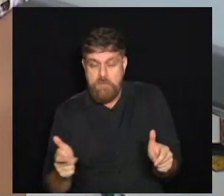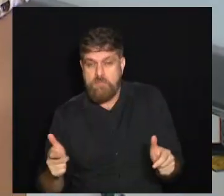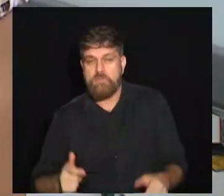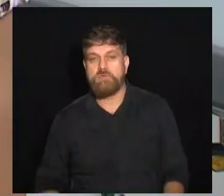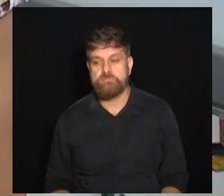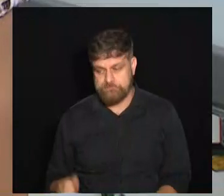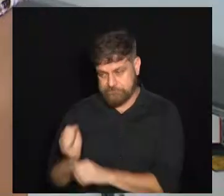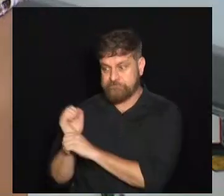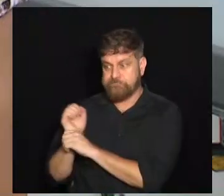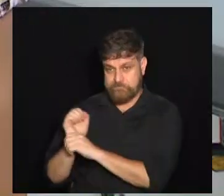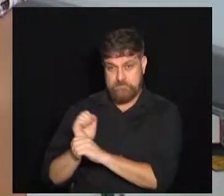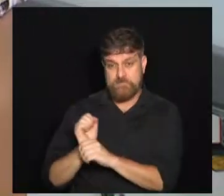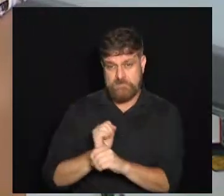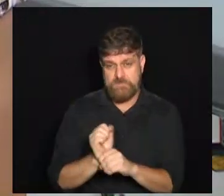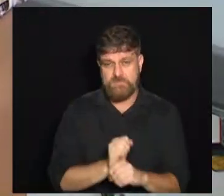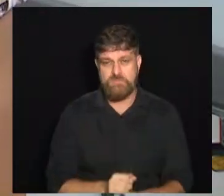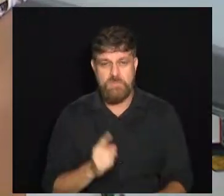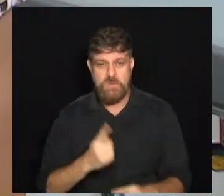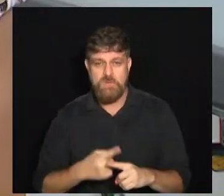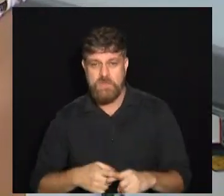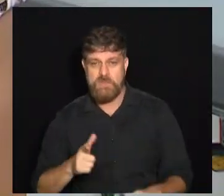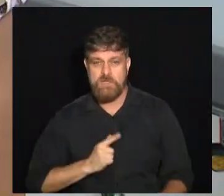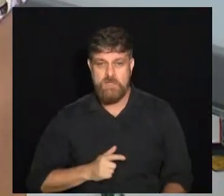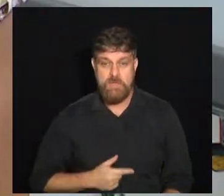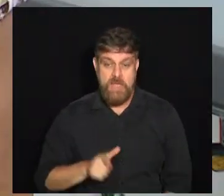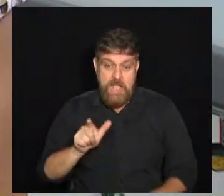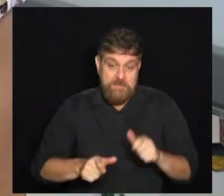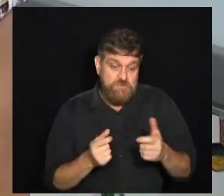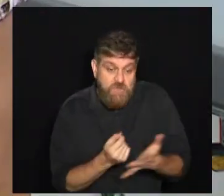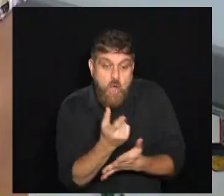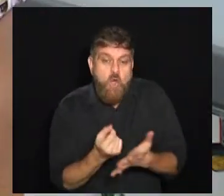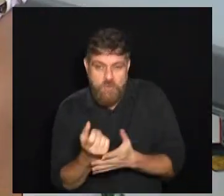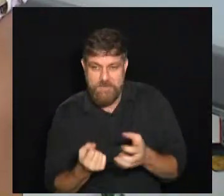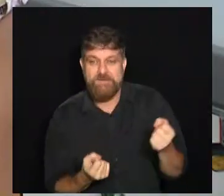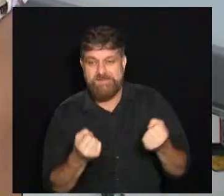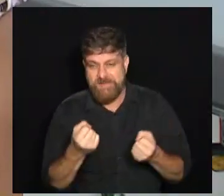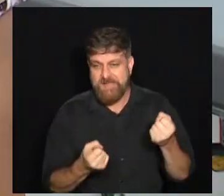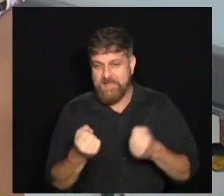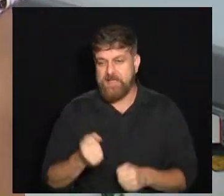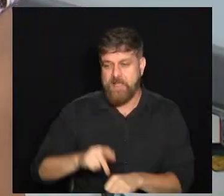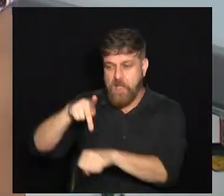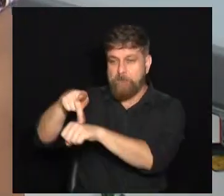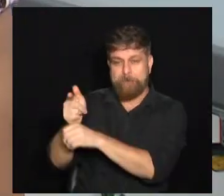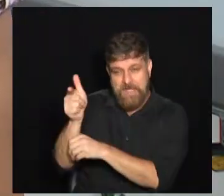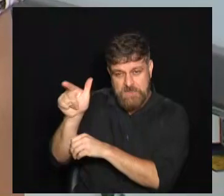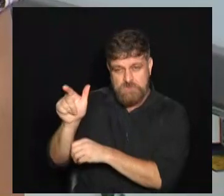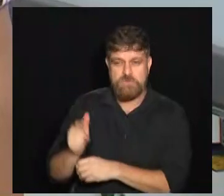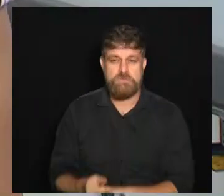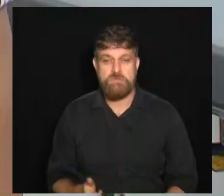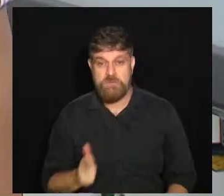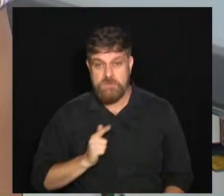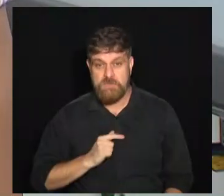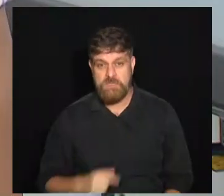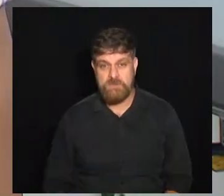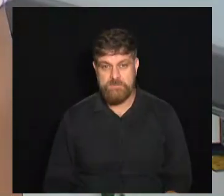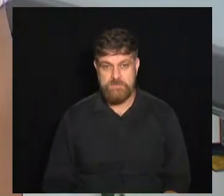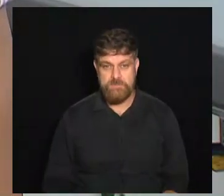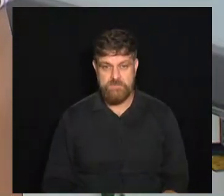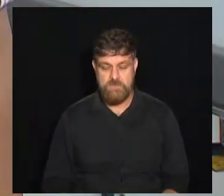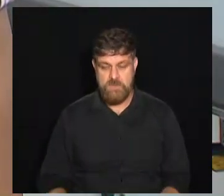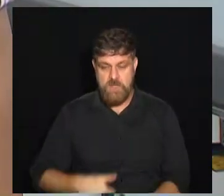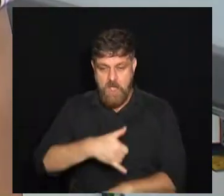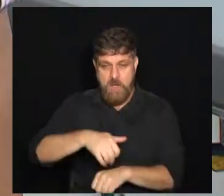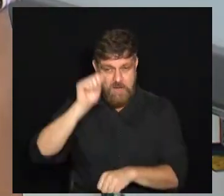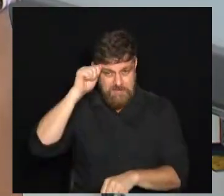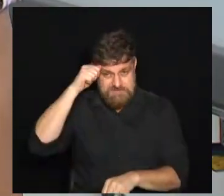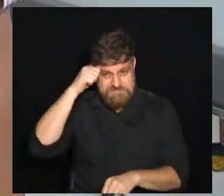nas últimas décadas, até em função do poder aquisitivo das pessoas, dos países. Então, é um aumento do consumo de